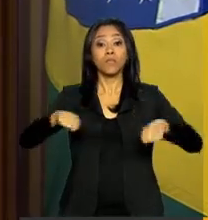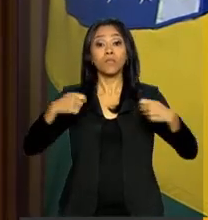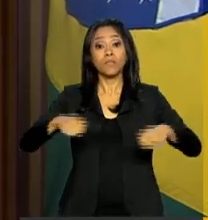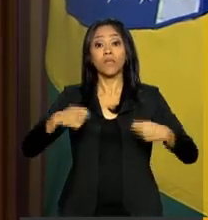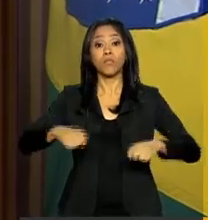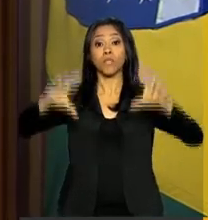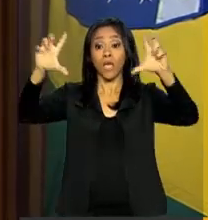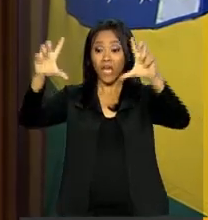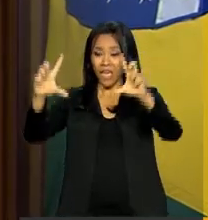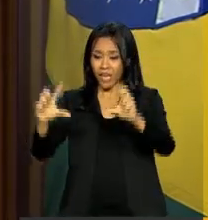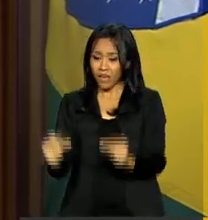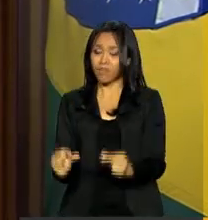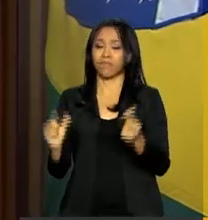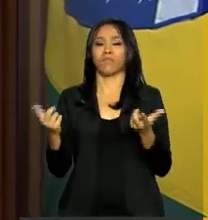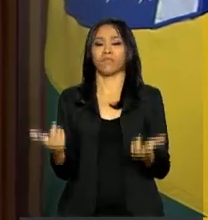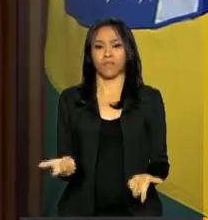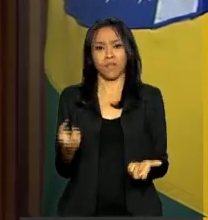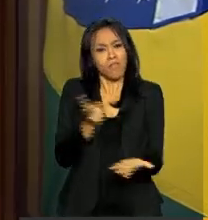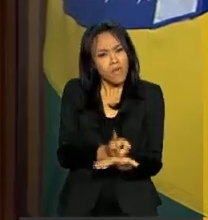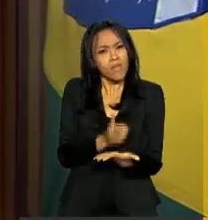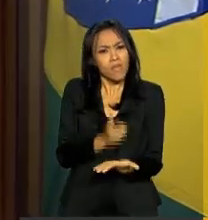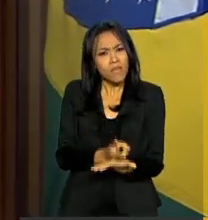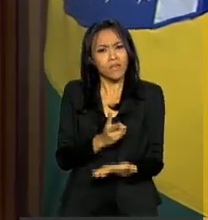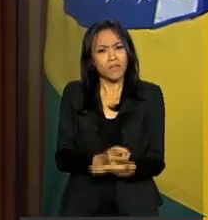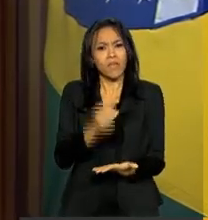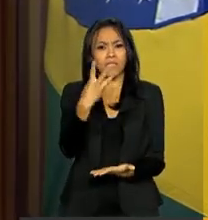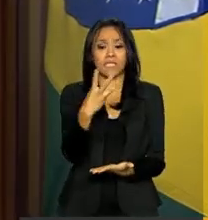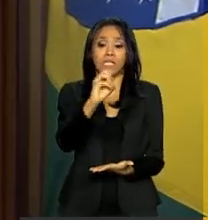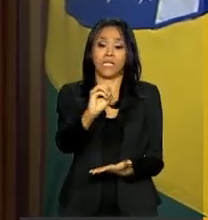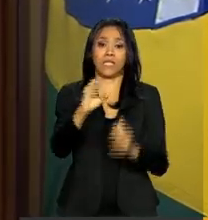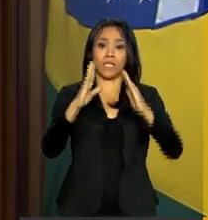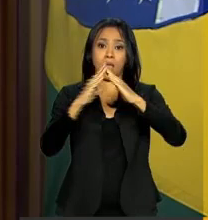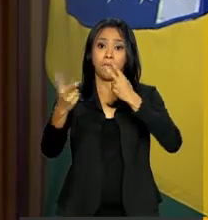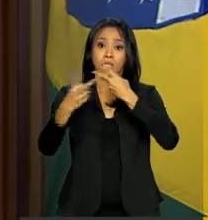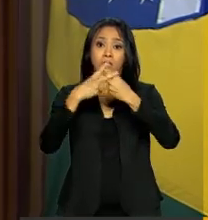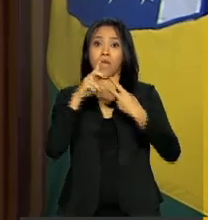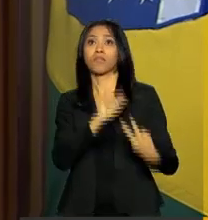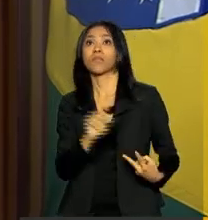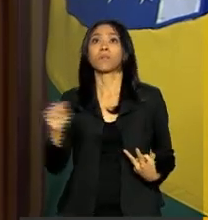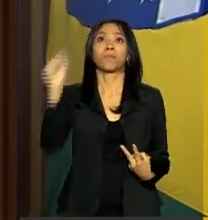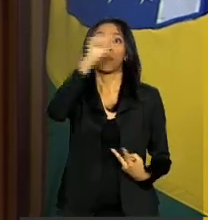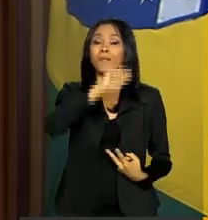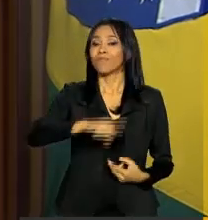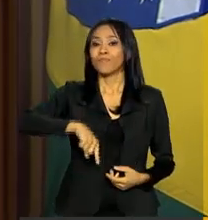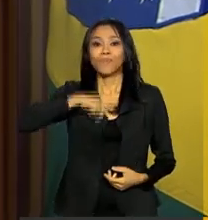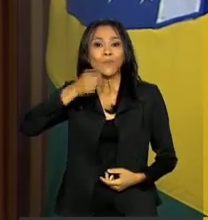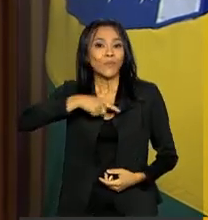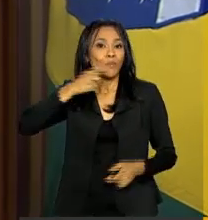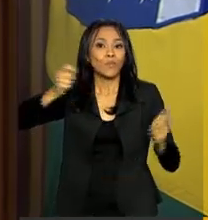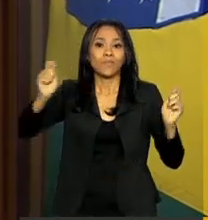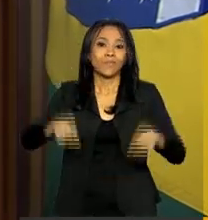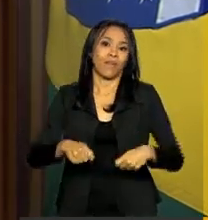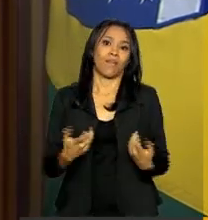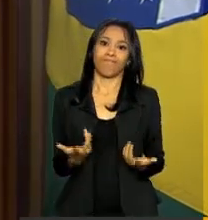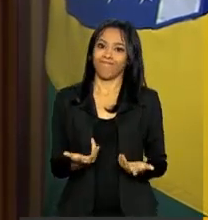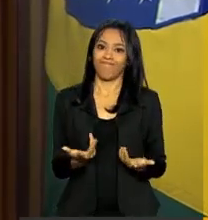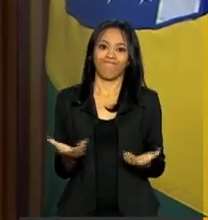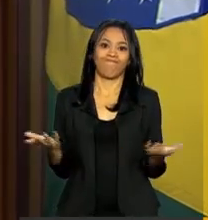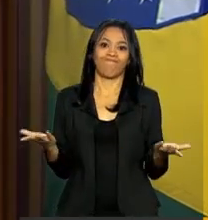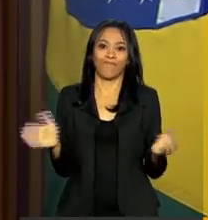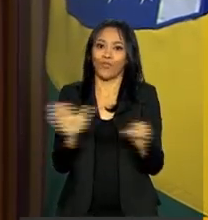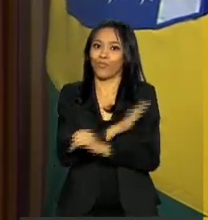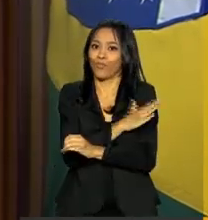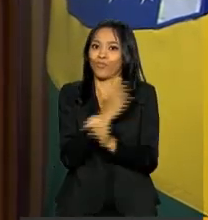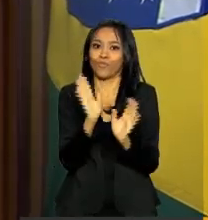'desafogar' ou seja mesmo estas 30 penitenciárias não serão suficientes para tanto mas eu quero